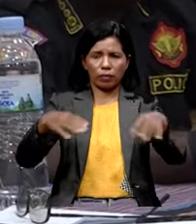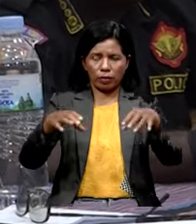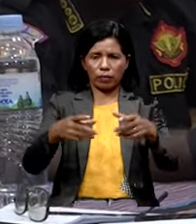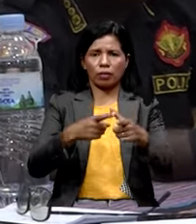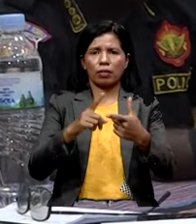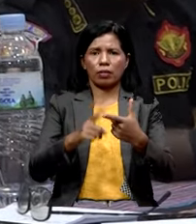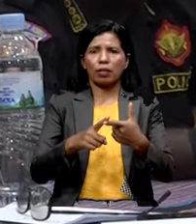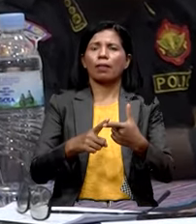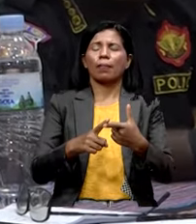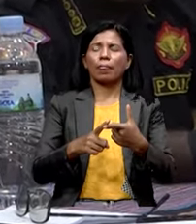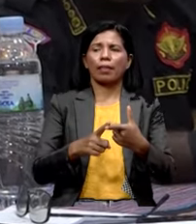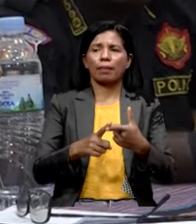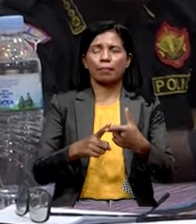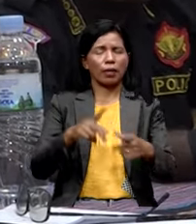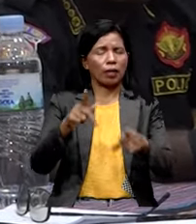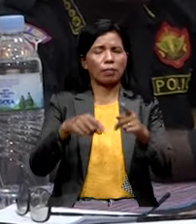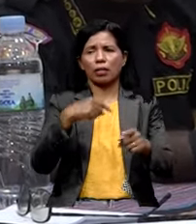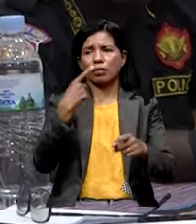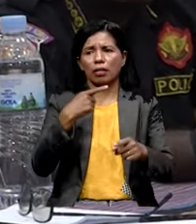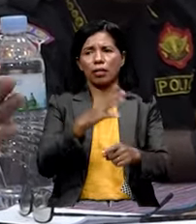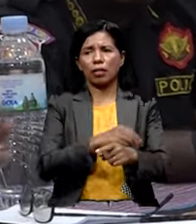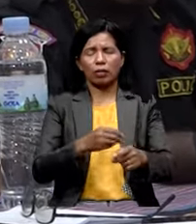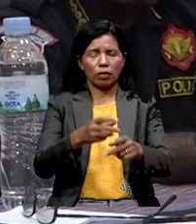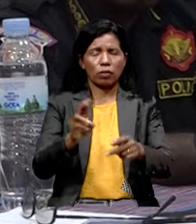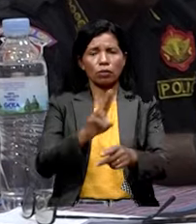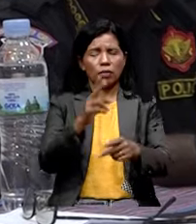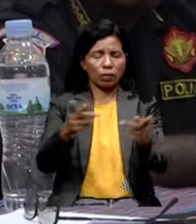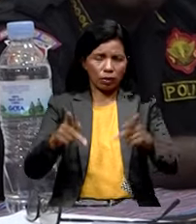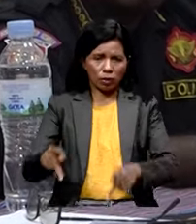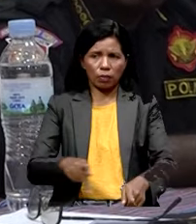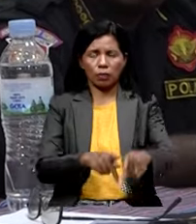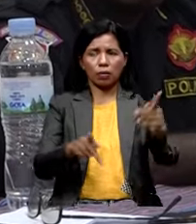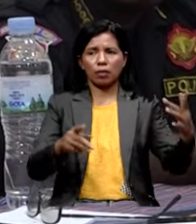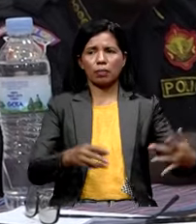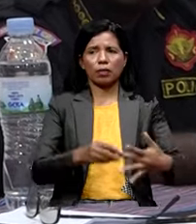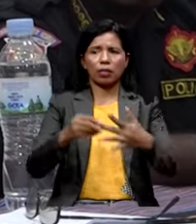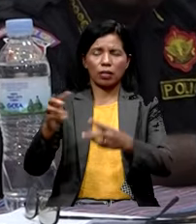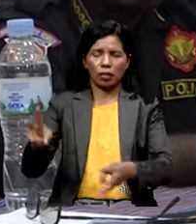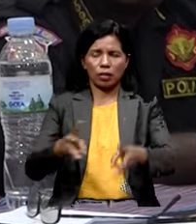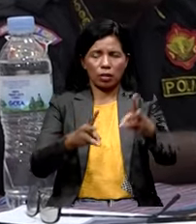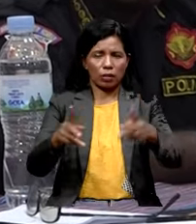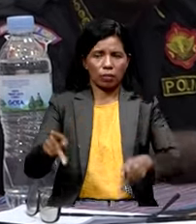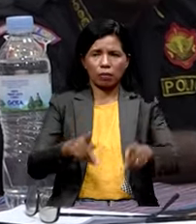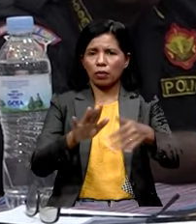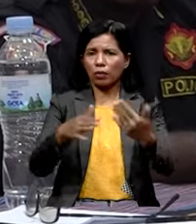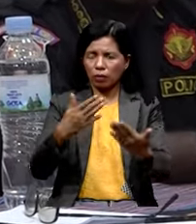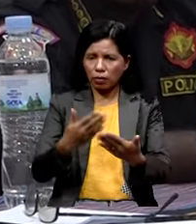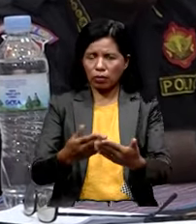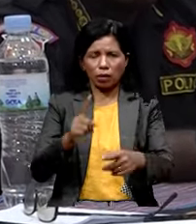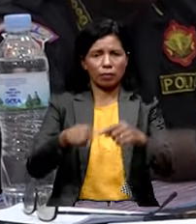Qualquer cidadão sere ocupa espaço público, liu-liu, estrada pública, sere nessa campo um